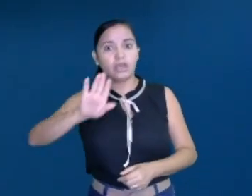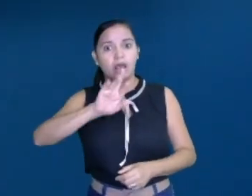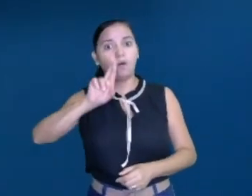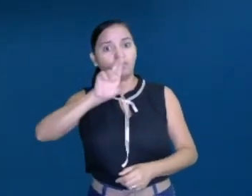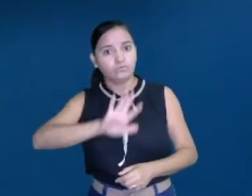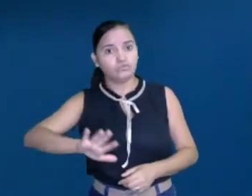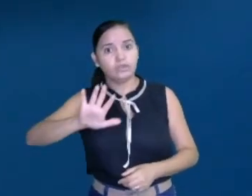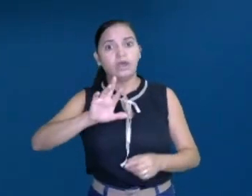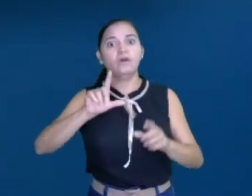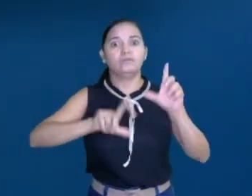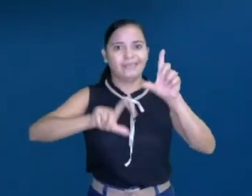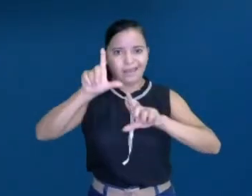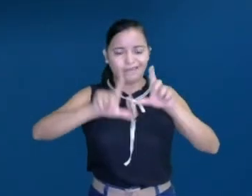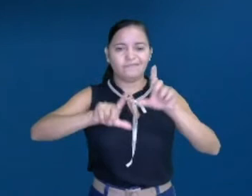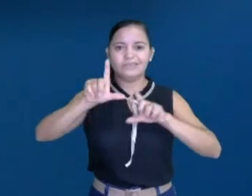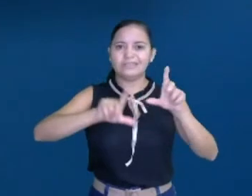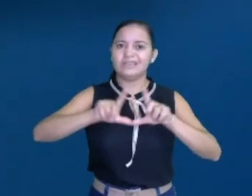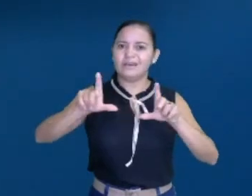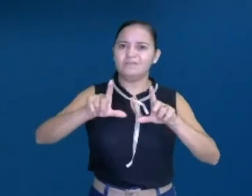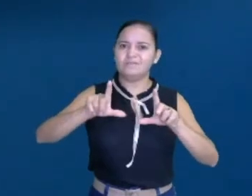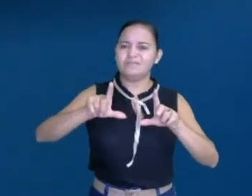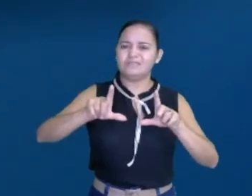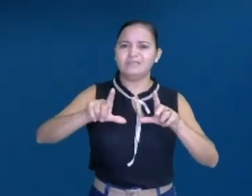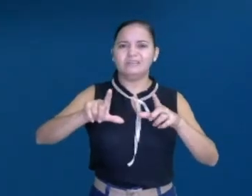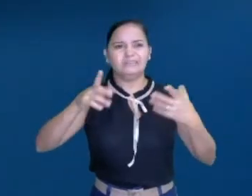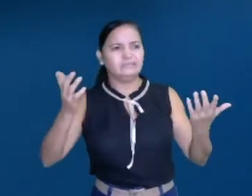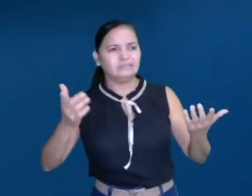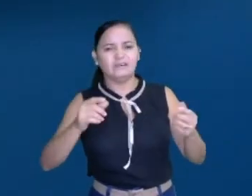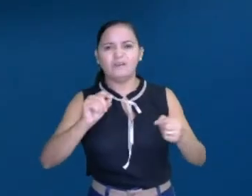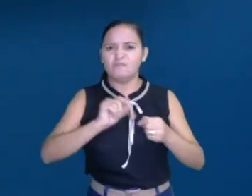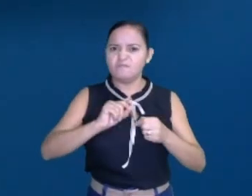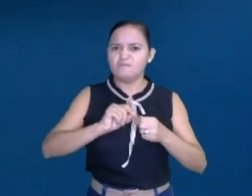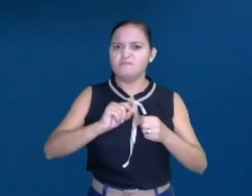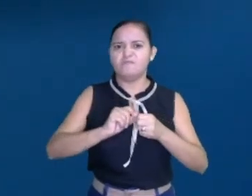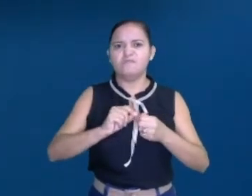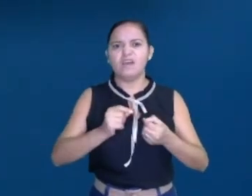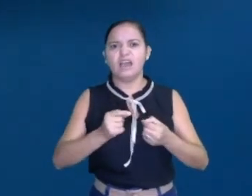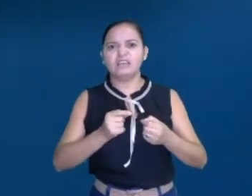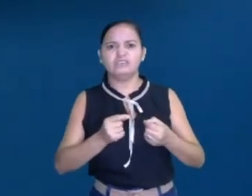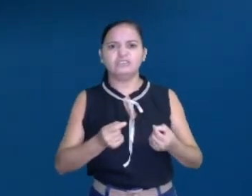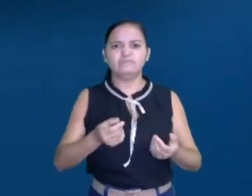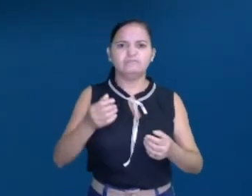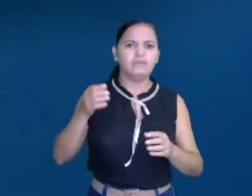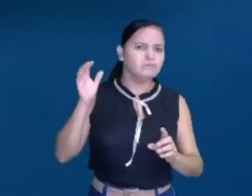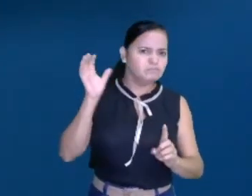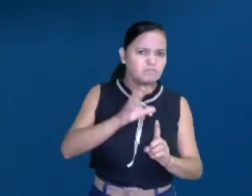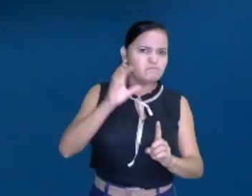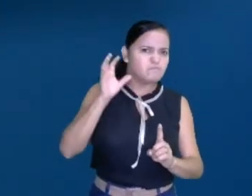exemplo de manipulação, né, a internet, manipulação de massa, aquelas